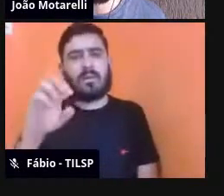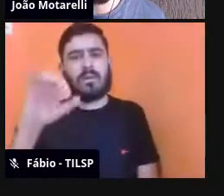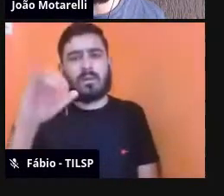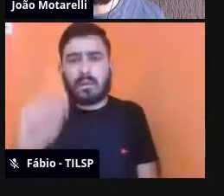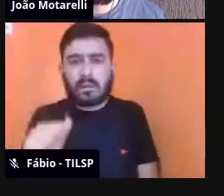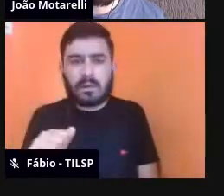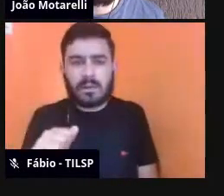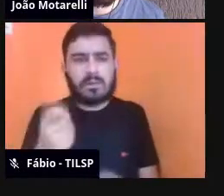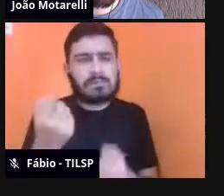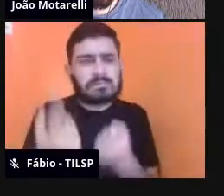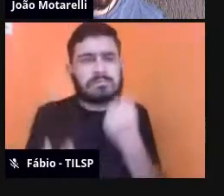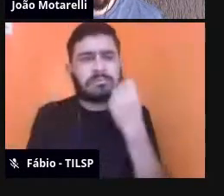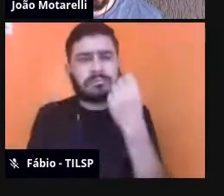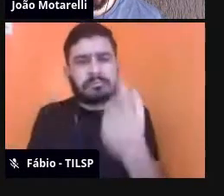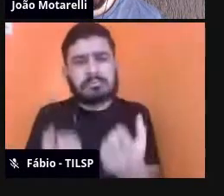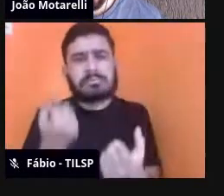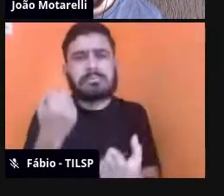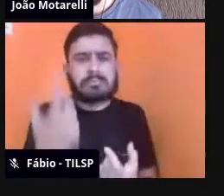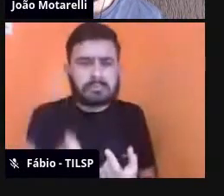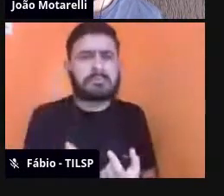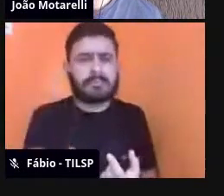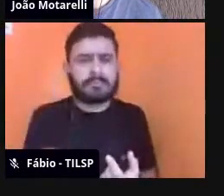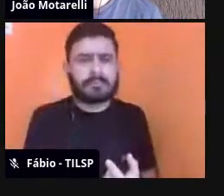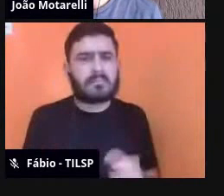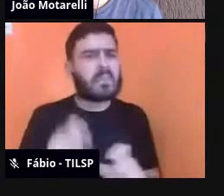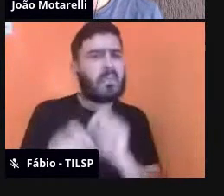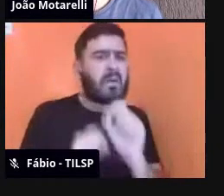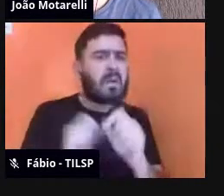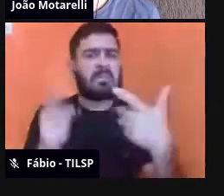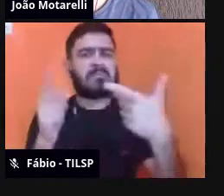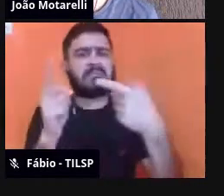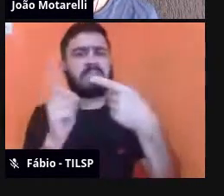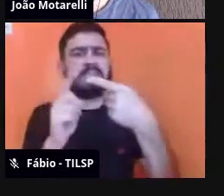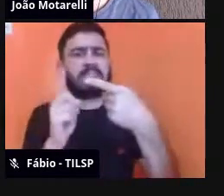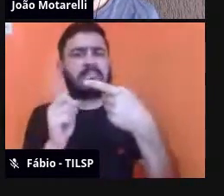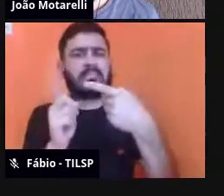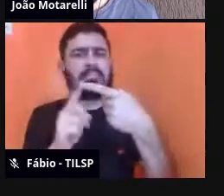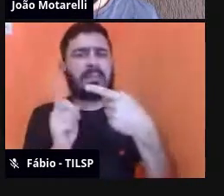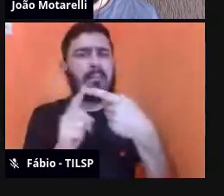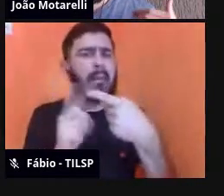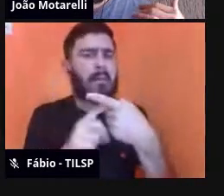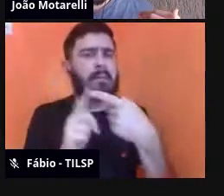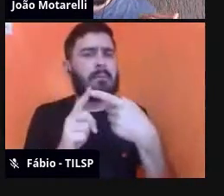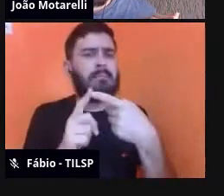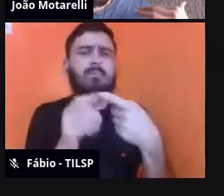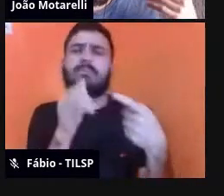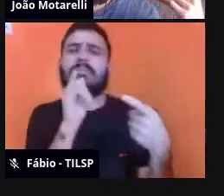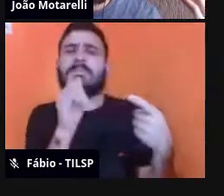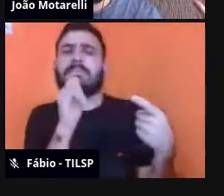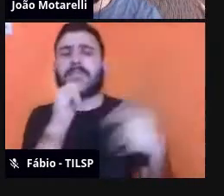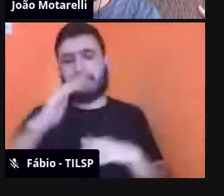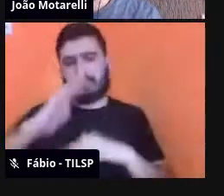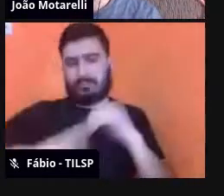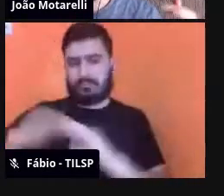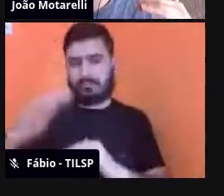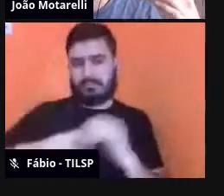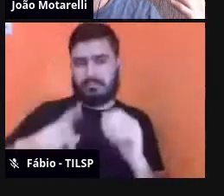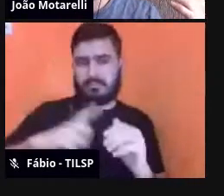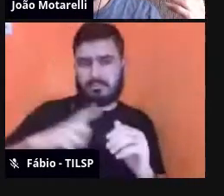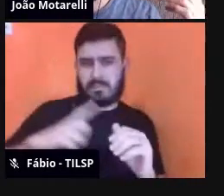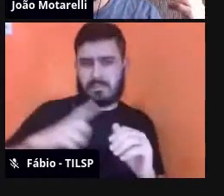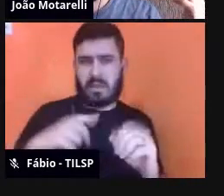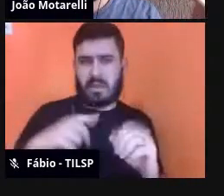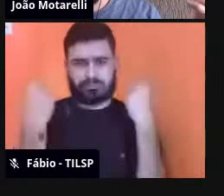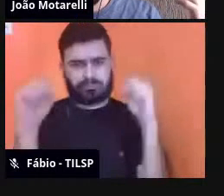uma anorexia nervosa atípica? Por exemplo, um fisiculturista que ele tem um IMC